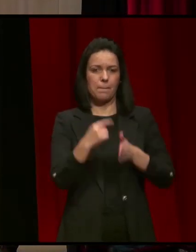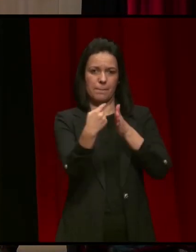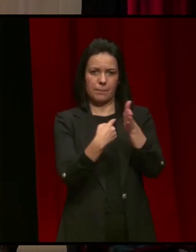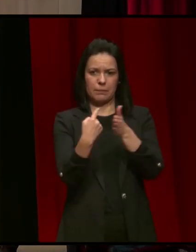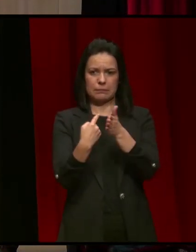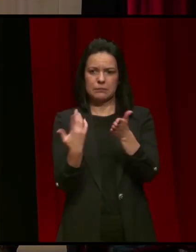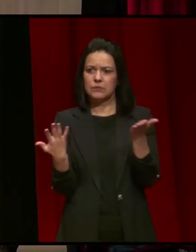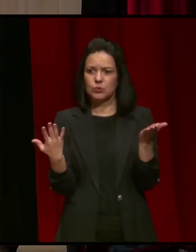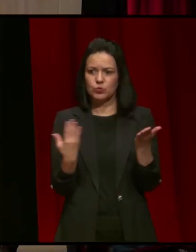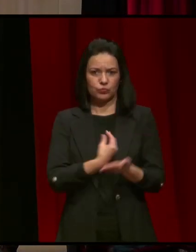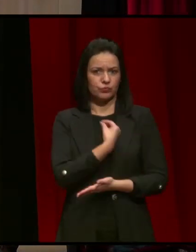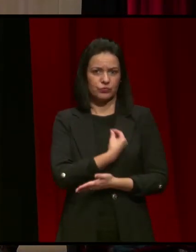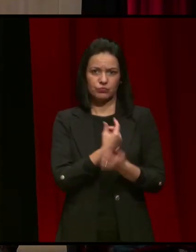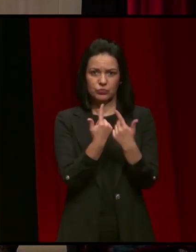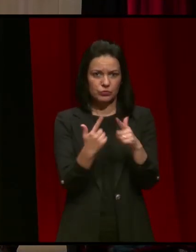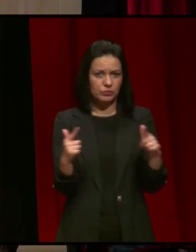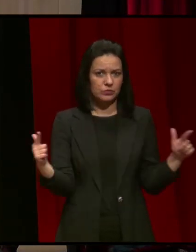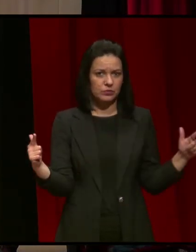Não está aqui a Janaína?